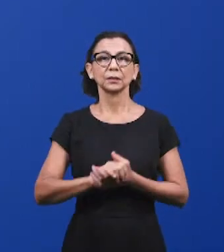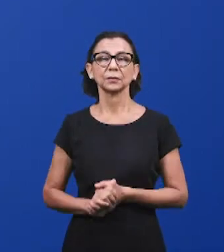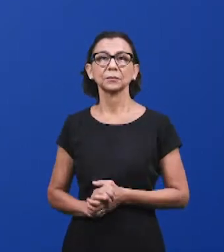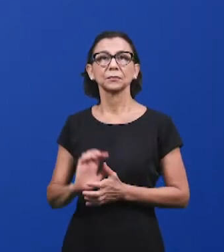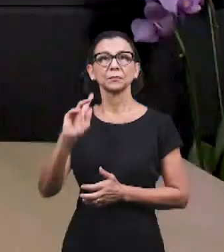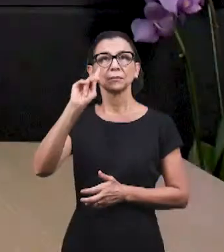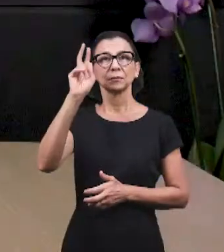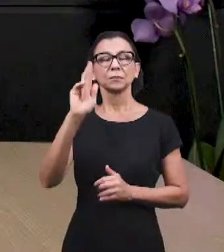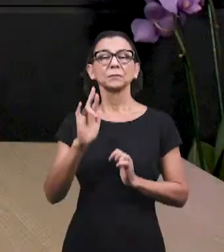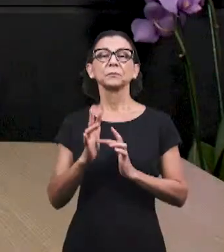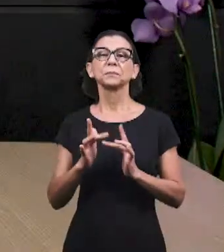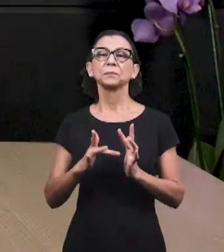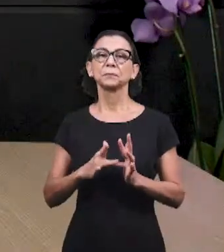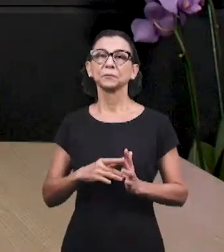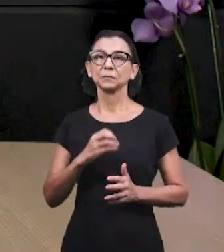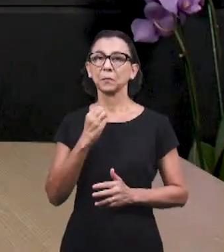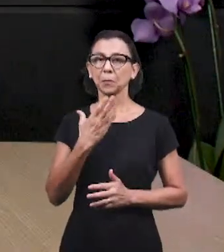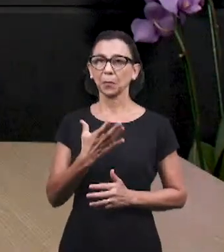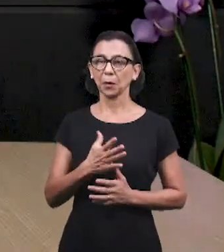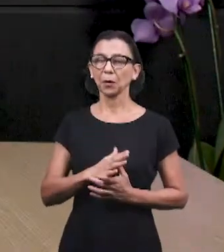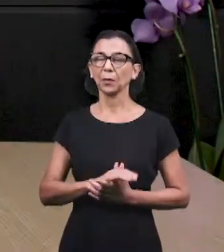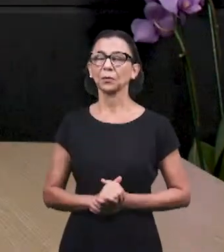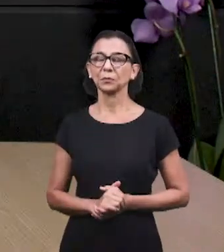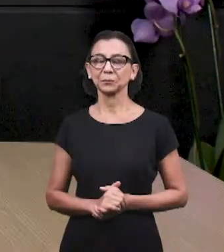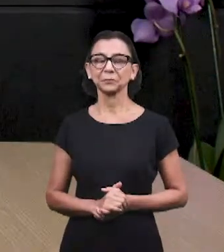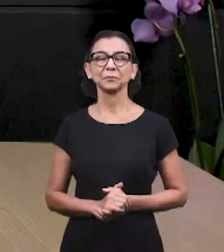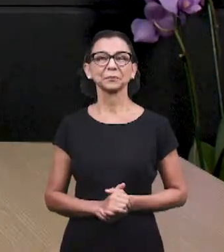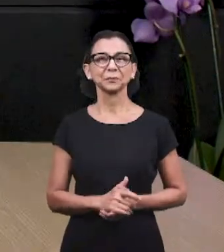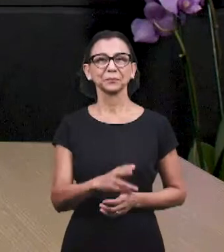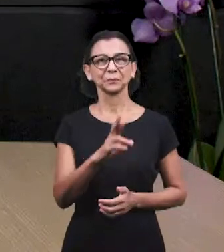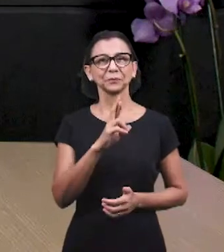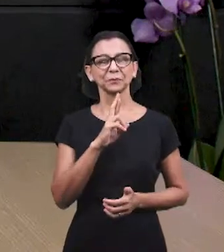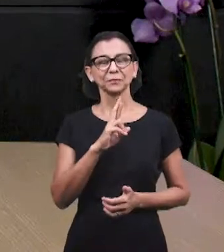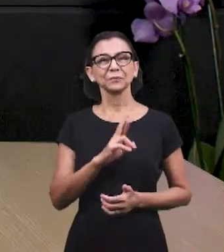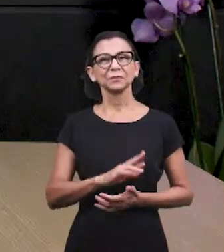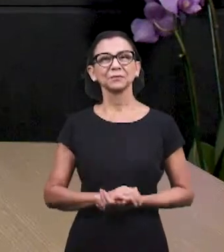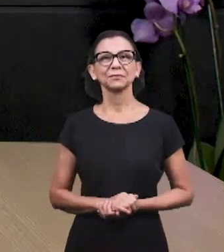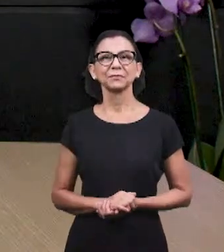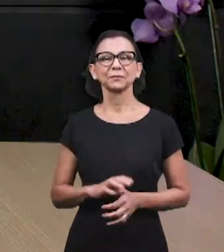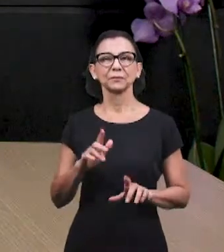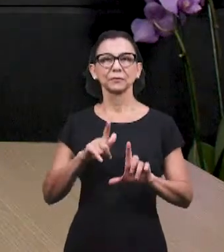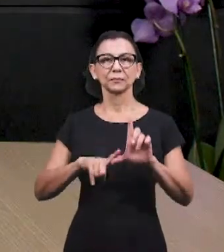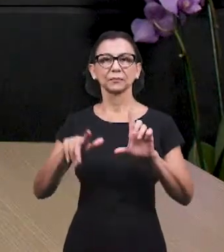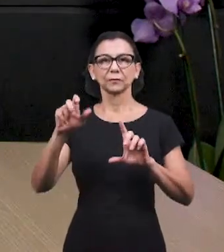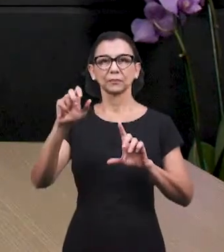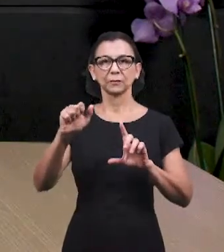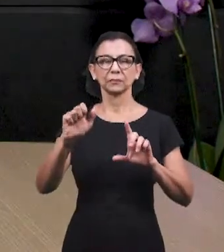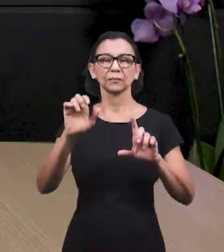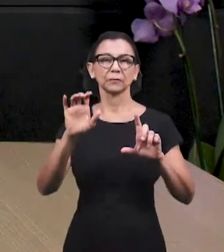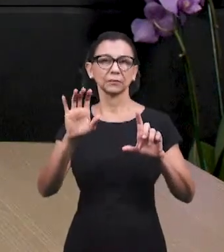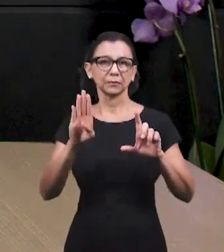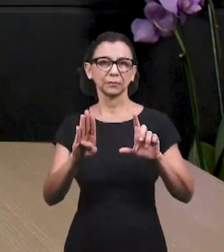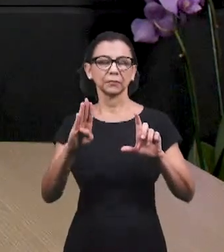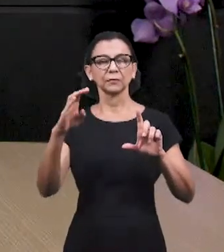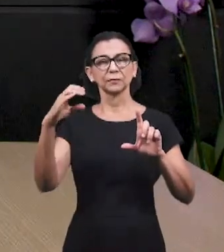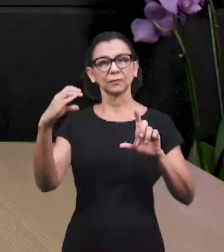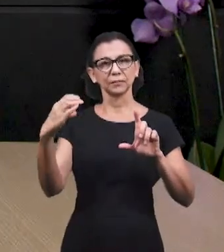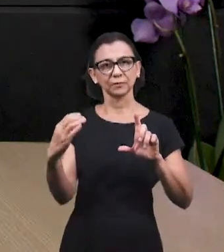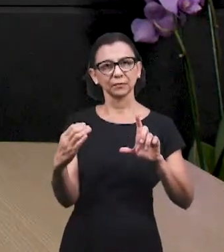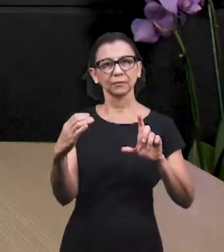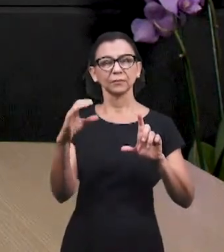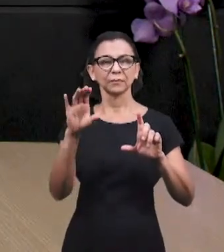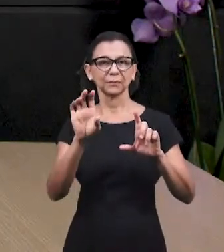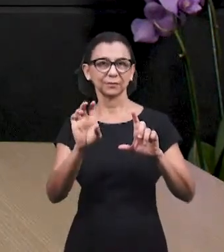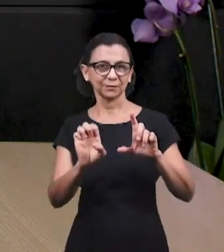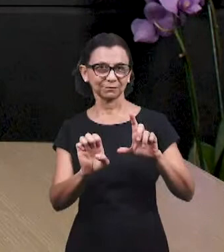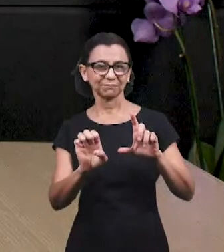irmãos. Amém, muito bom. A paz do Senhor Jesus, Luíse. Muito boa a colocação aí, a letra A, a letra B, a letra C e a